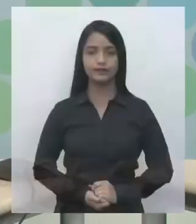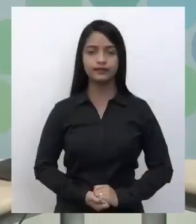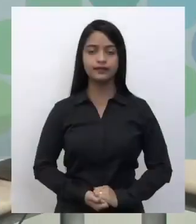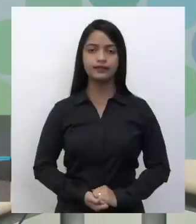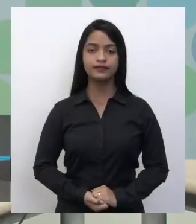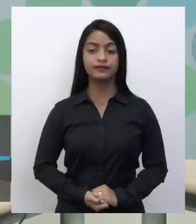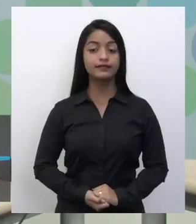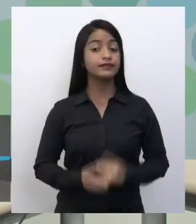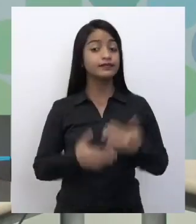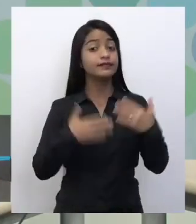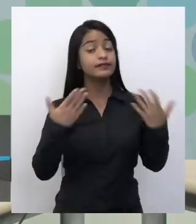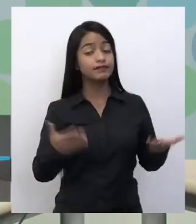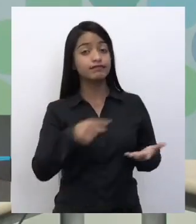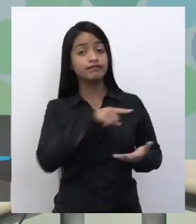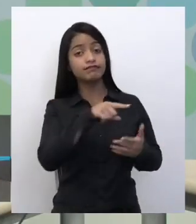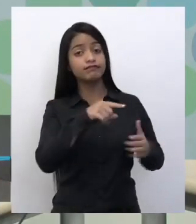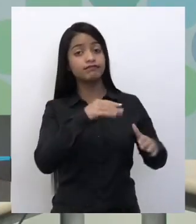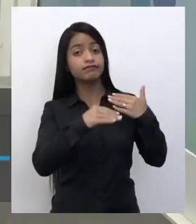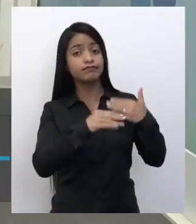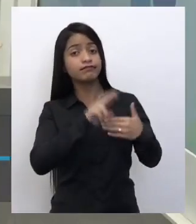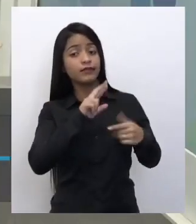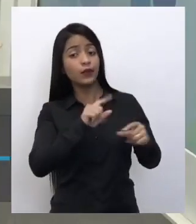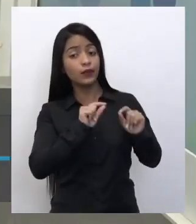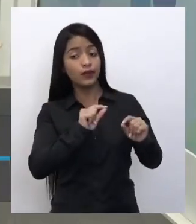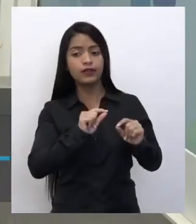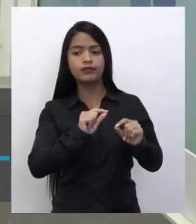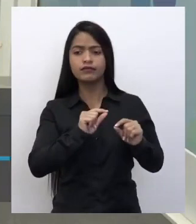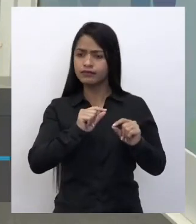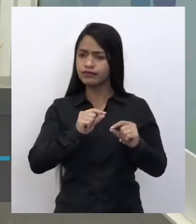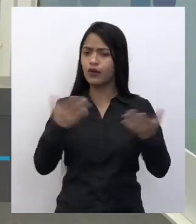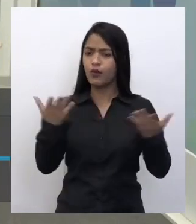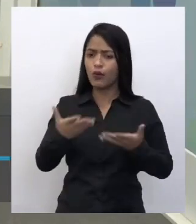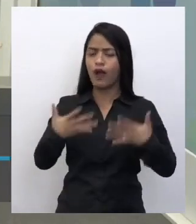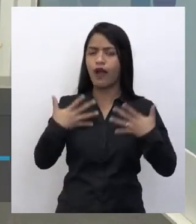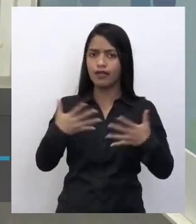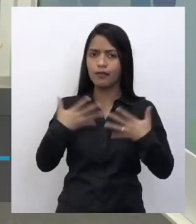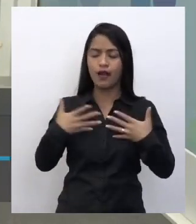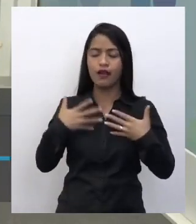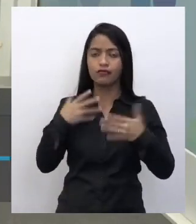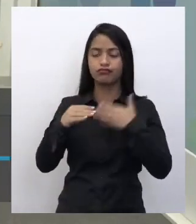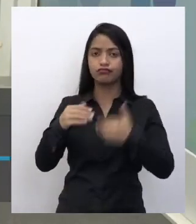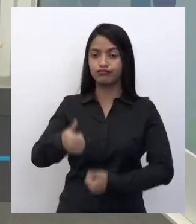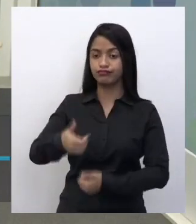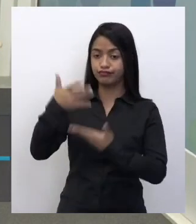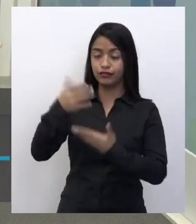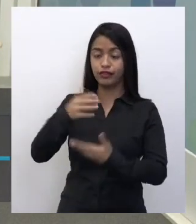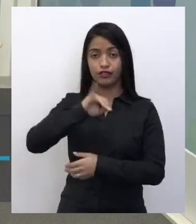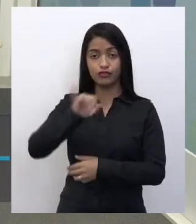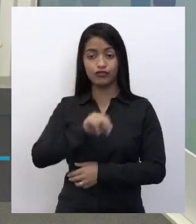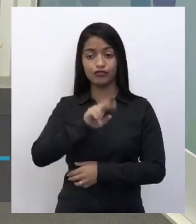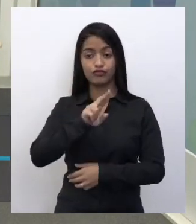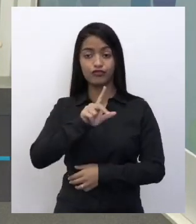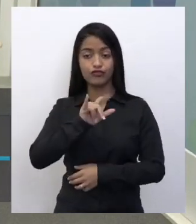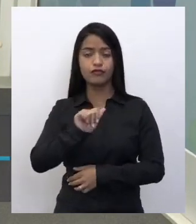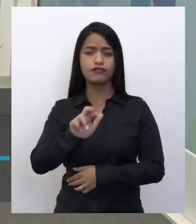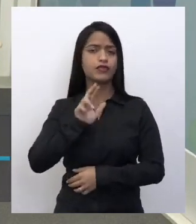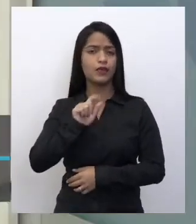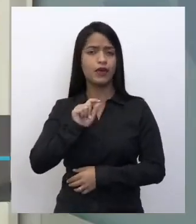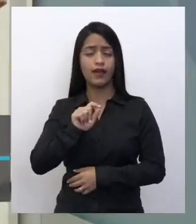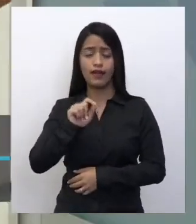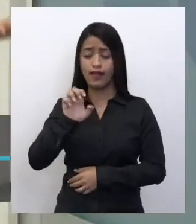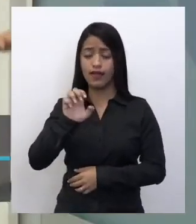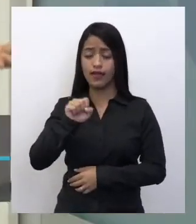E aí, Mônica, o que que eles colocaram? O chat está bem animado hoje, hein? Olha, a Júlia Vitória já chegou falando, olha, a Esfinge era